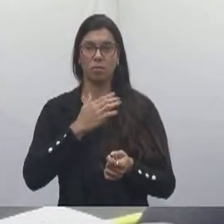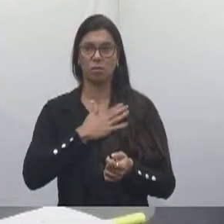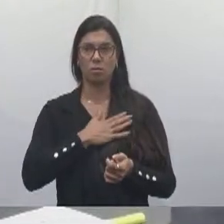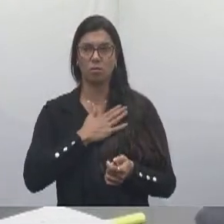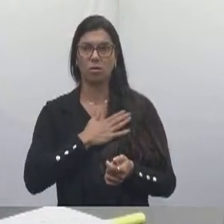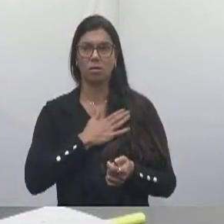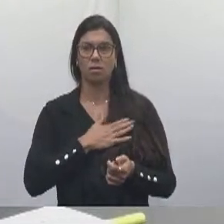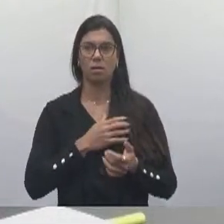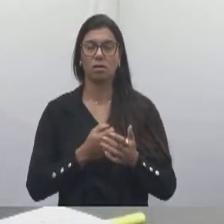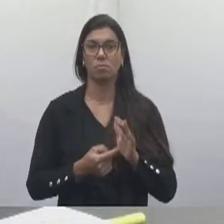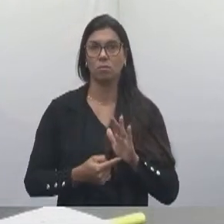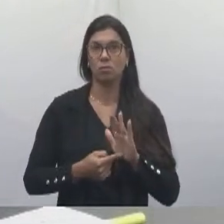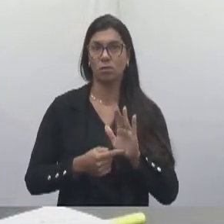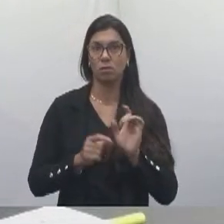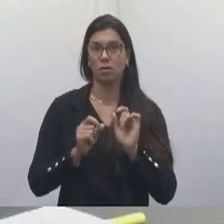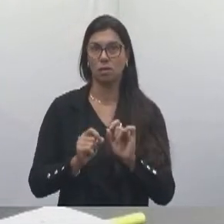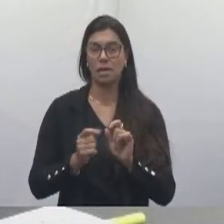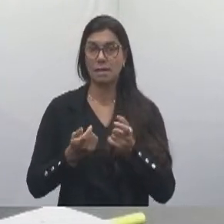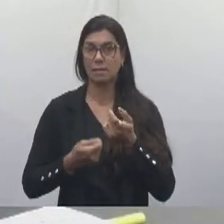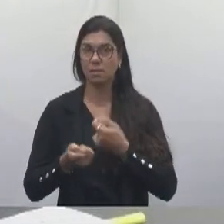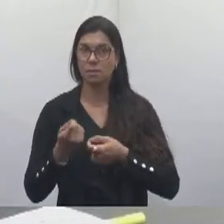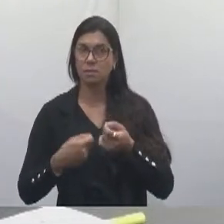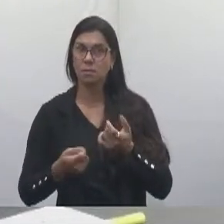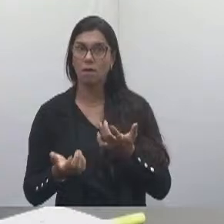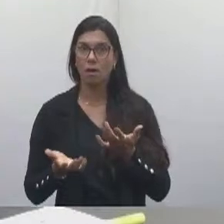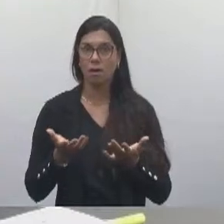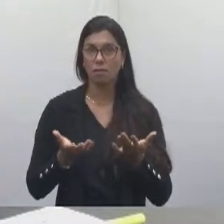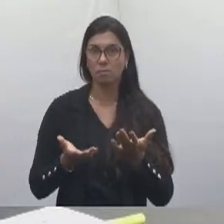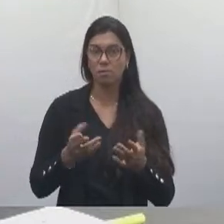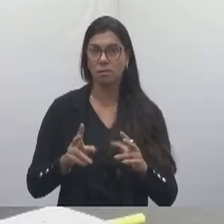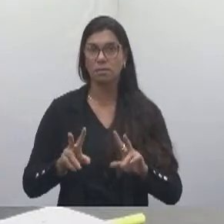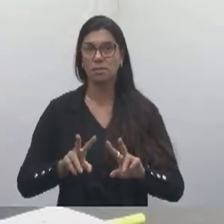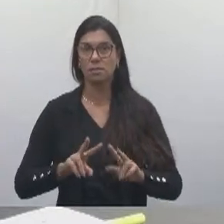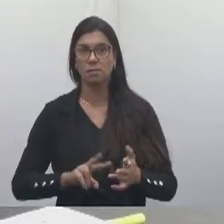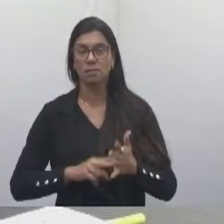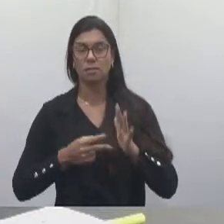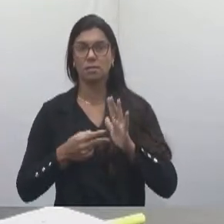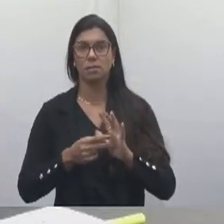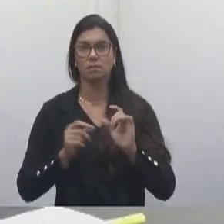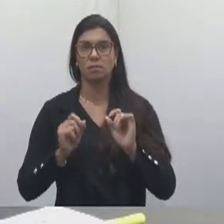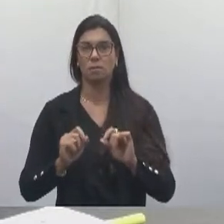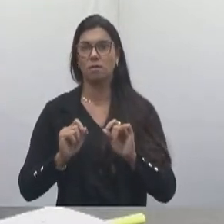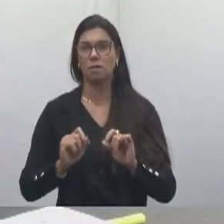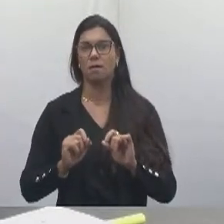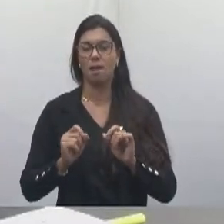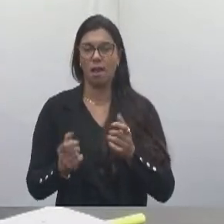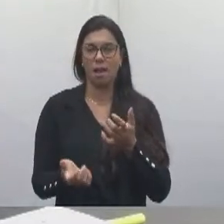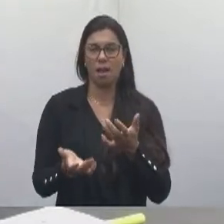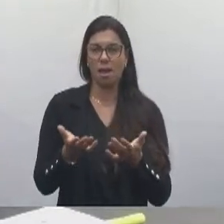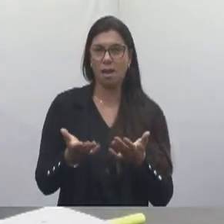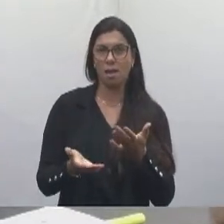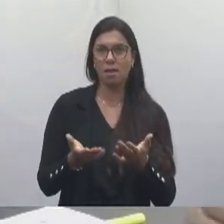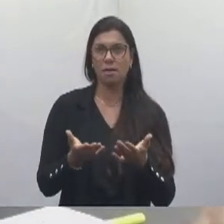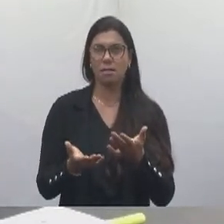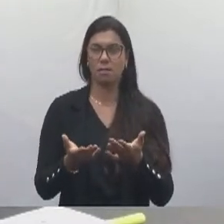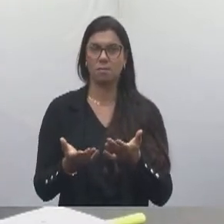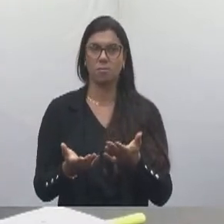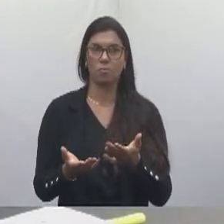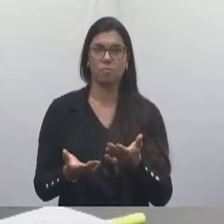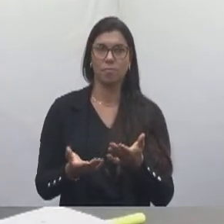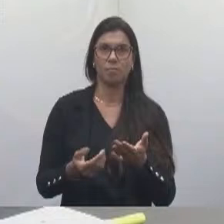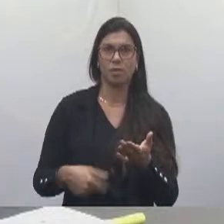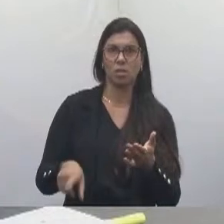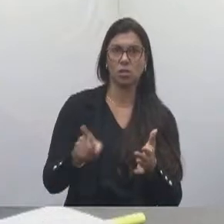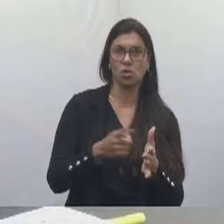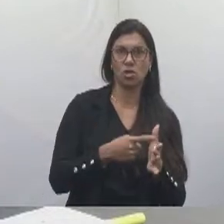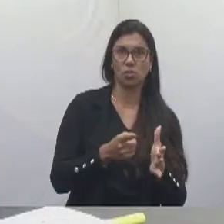salientar, gestão equilibrada é você ter uma harmonização, você ter é o equilíbrio entre as despesas e